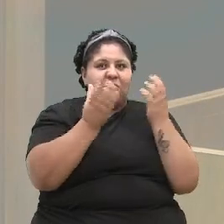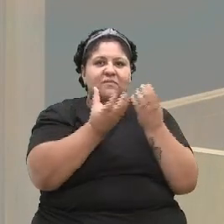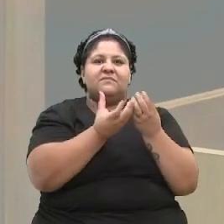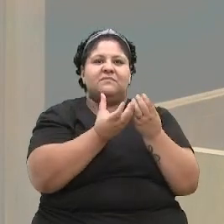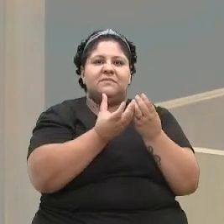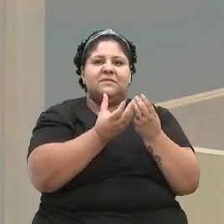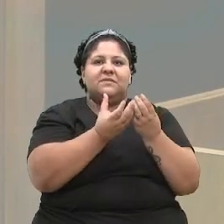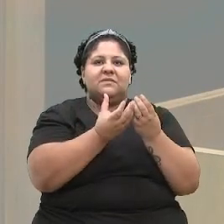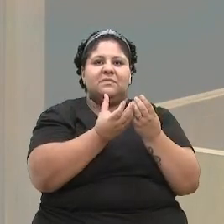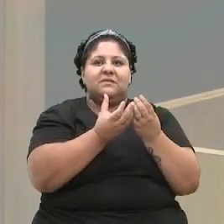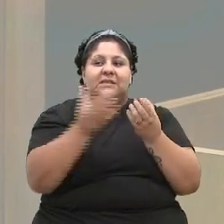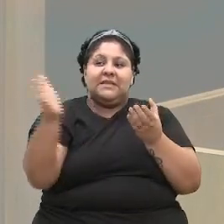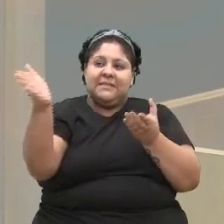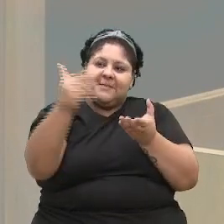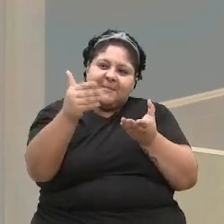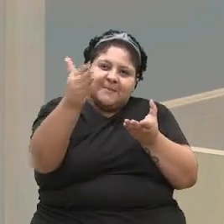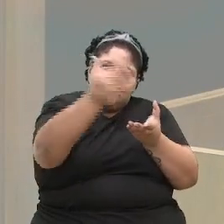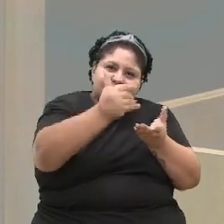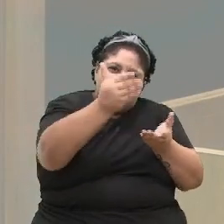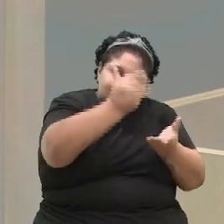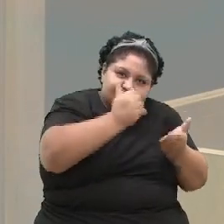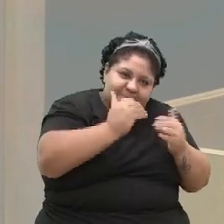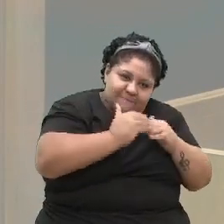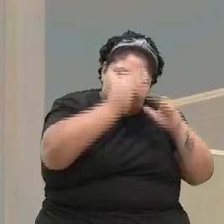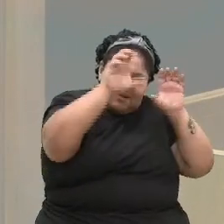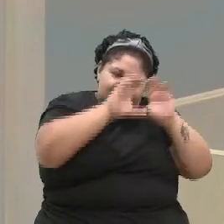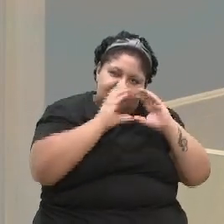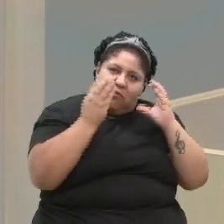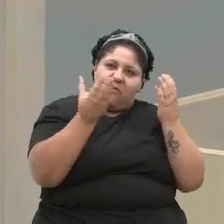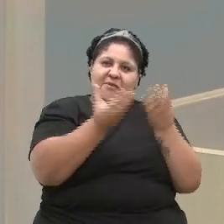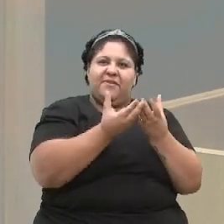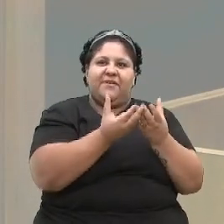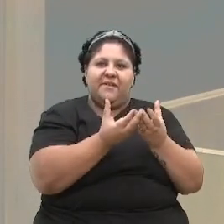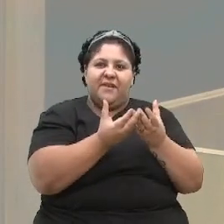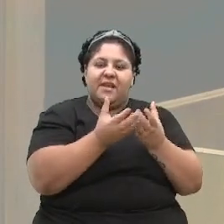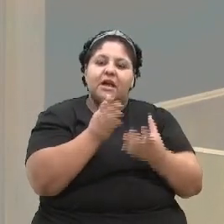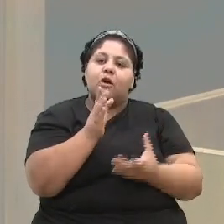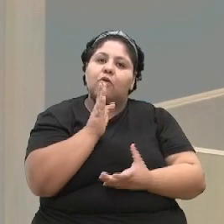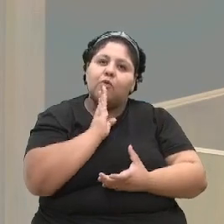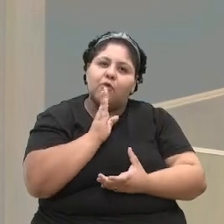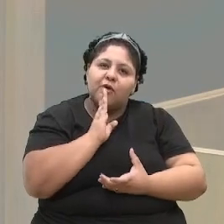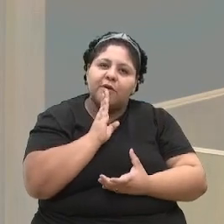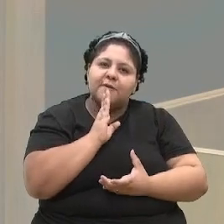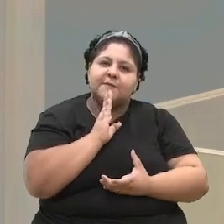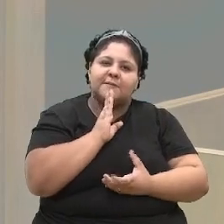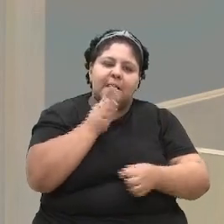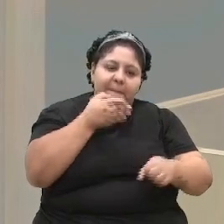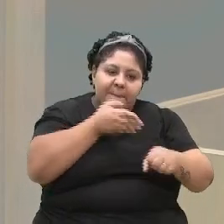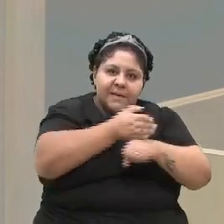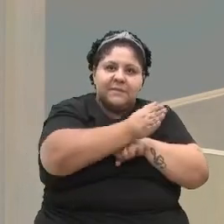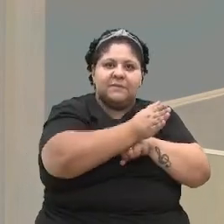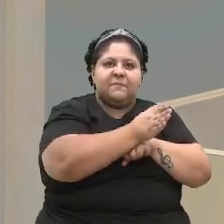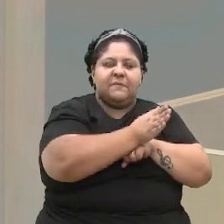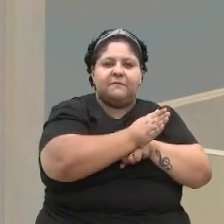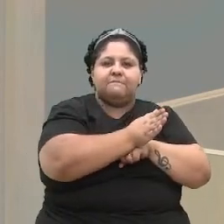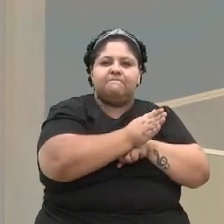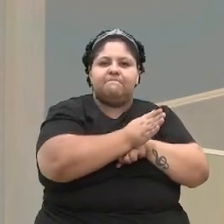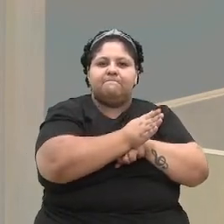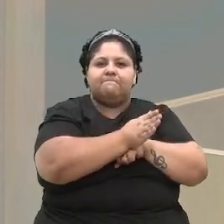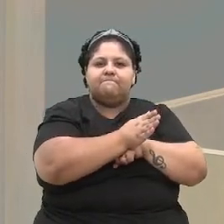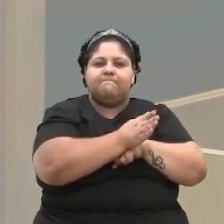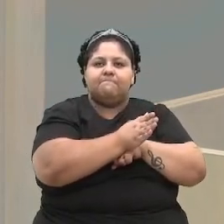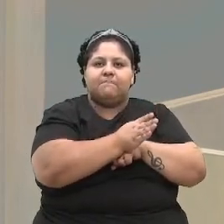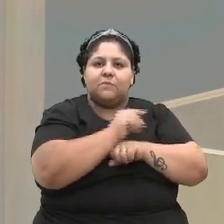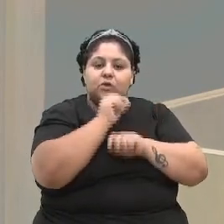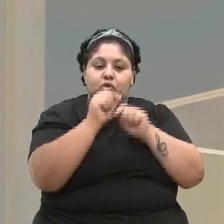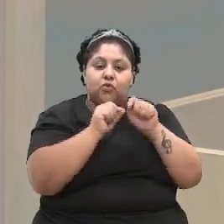temos que trazer a comunidade a conhecer, a se envolver realmente naquilo